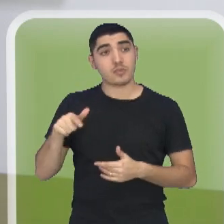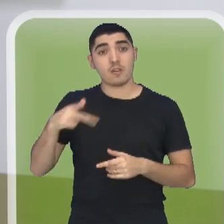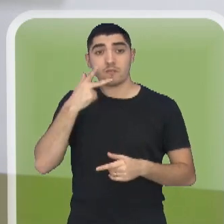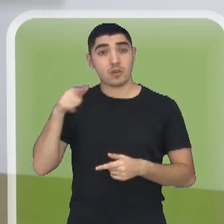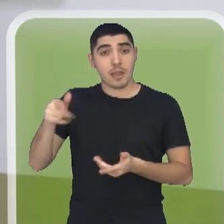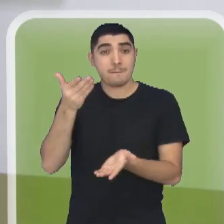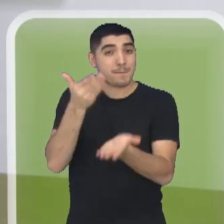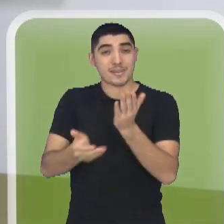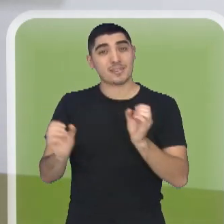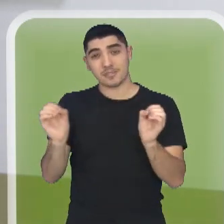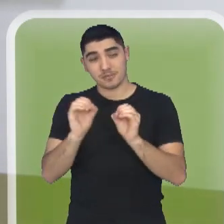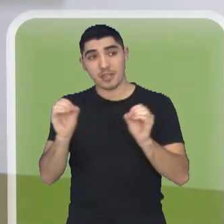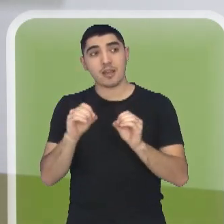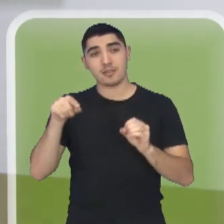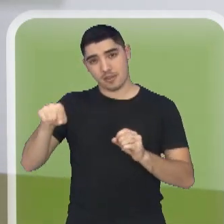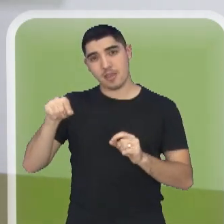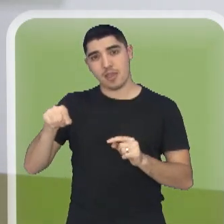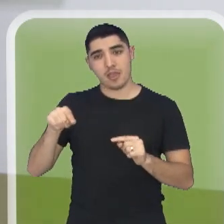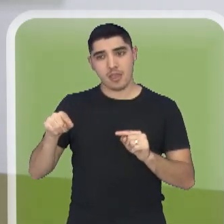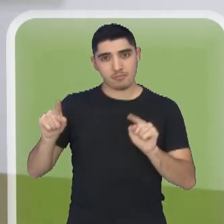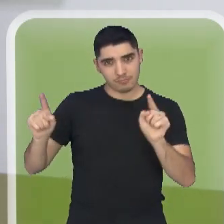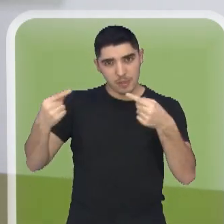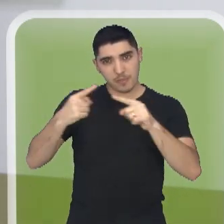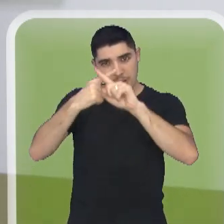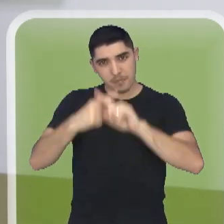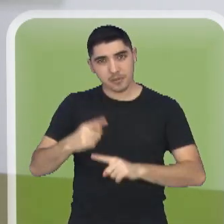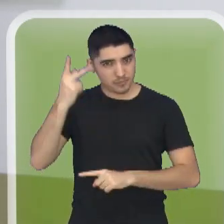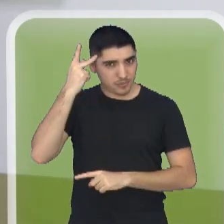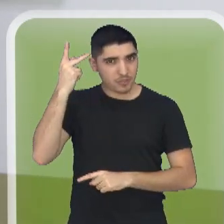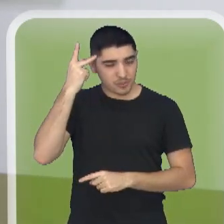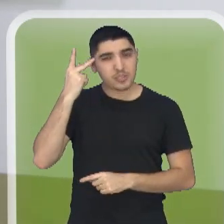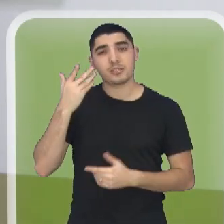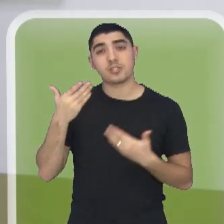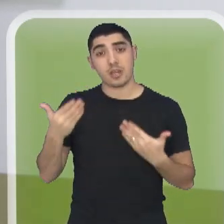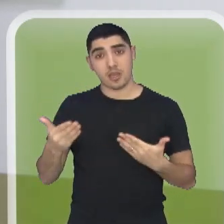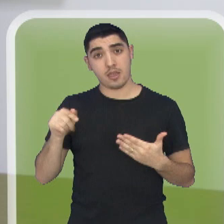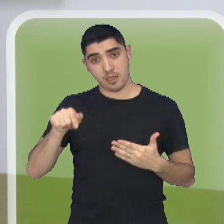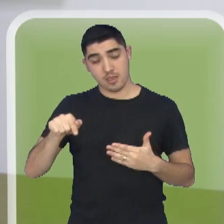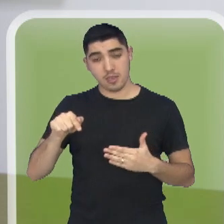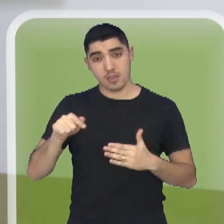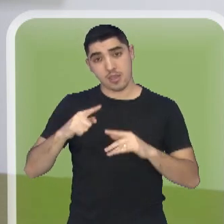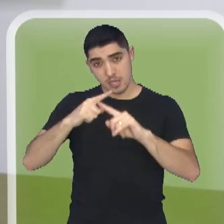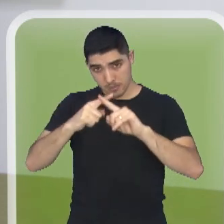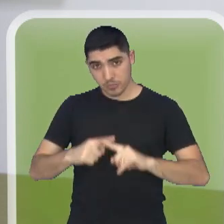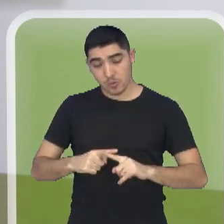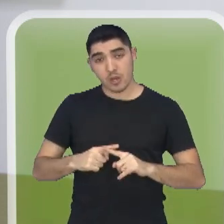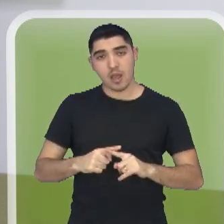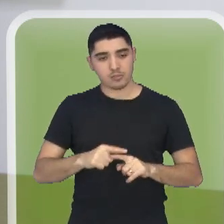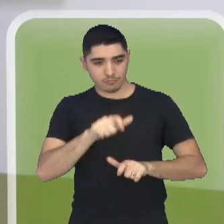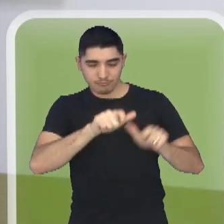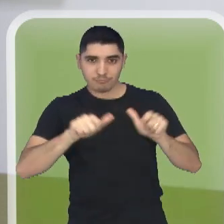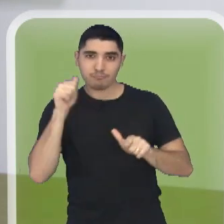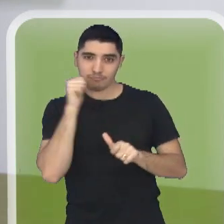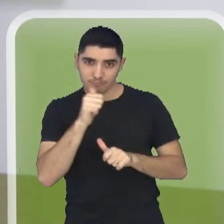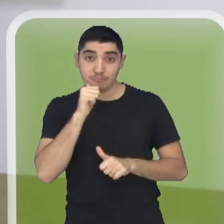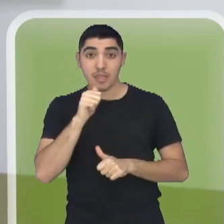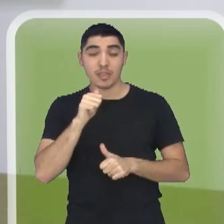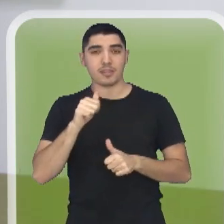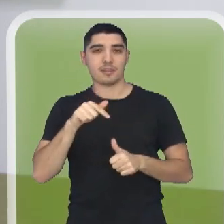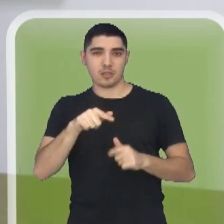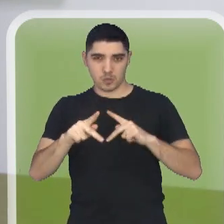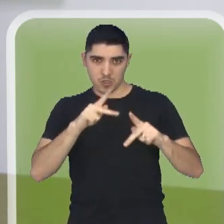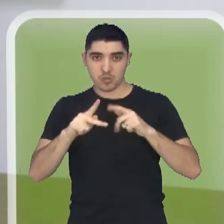perdiam, né, falando do Paulista, onde no campeonato na qual as meninas são líderes